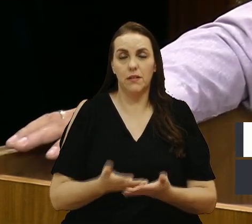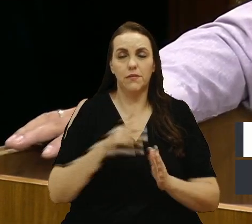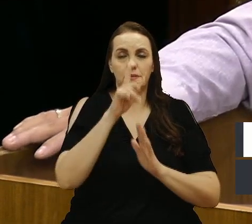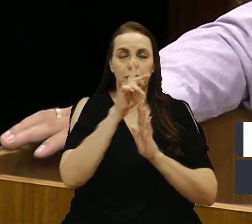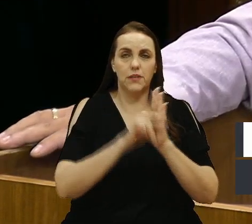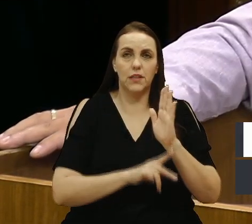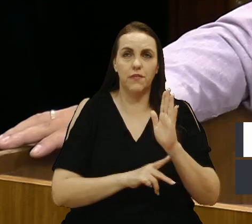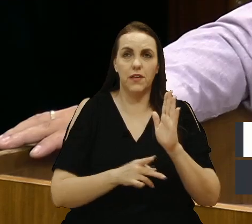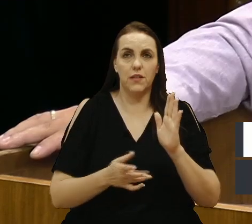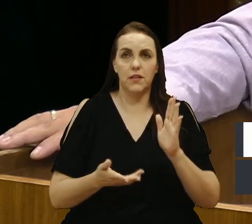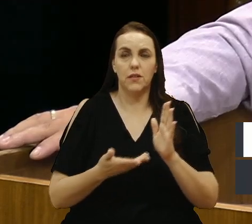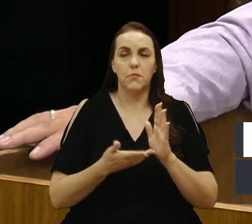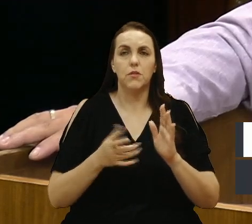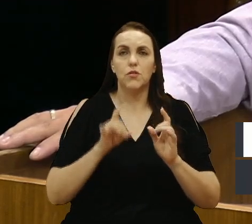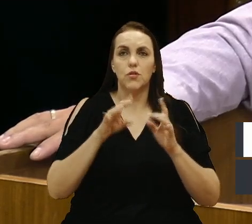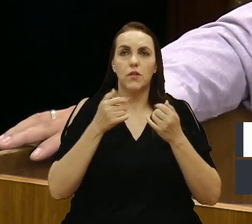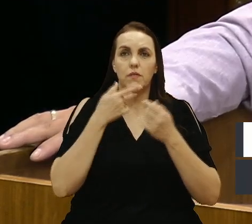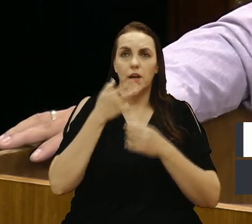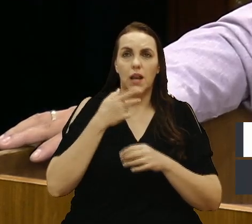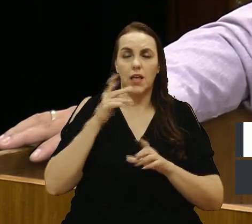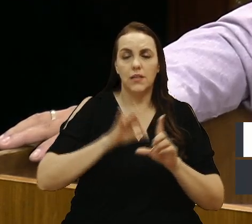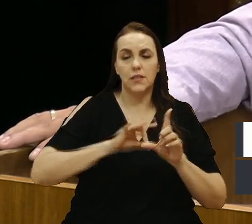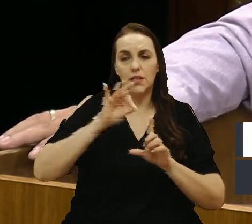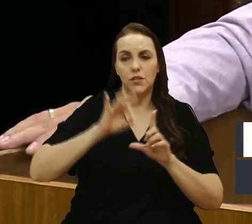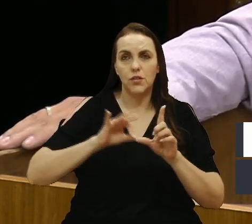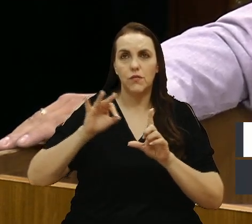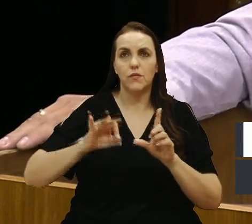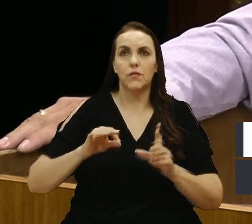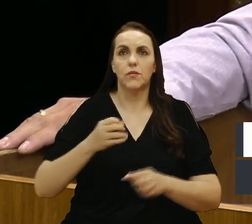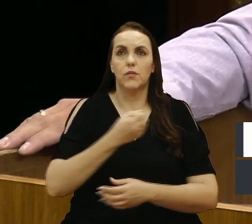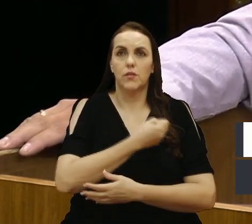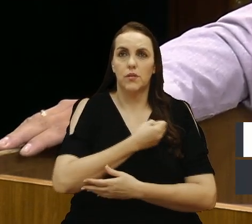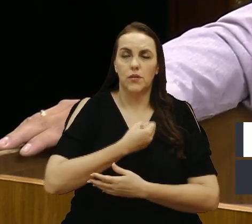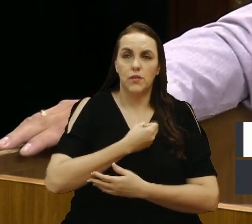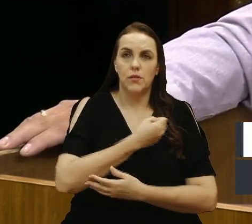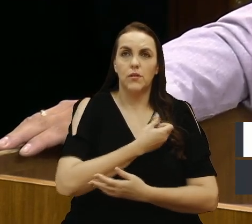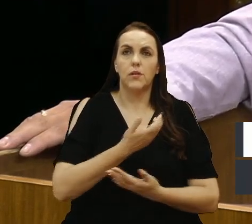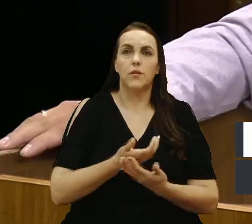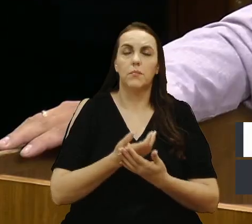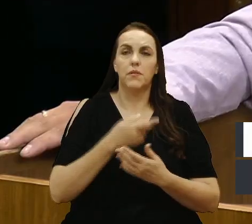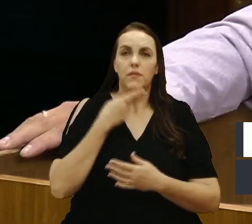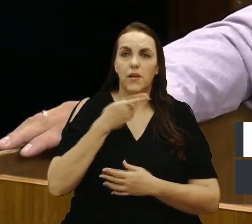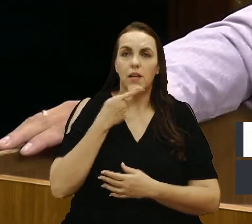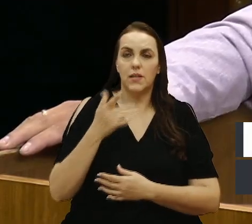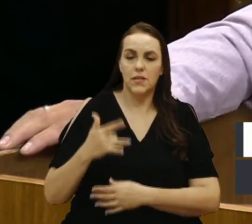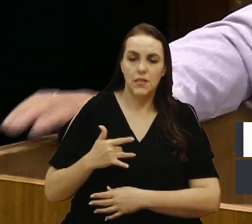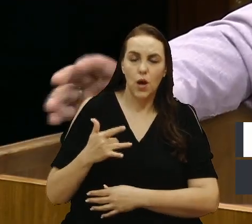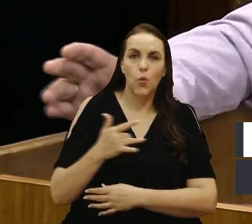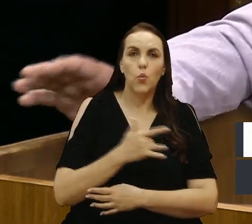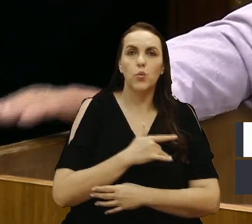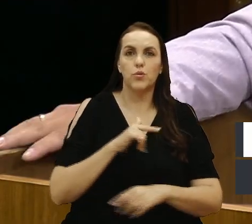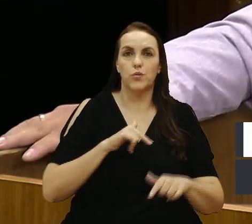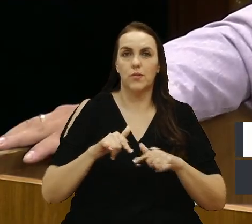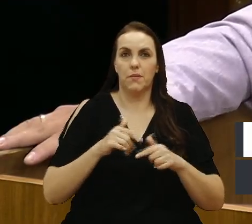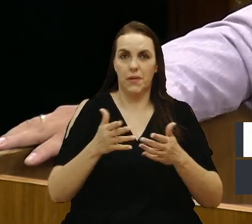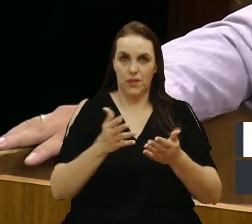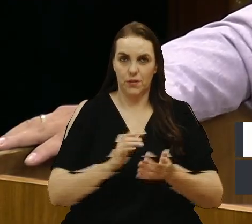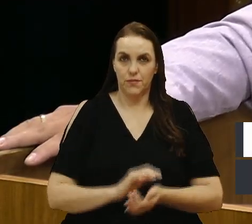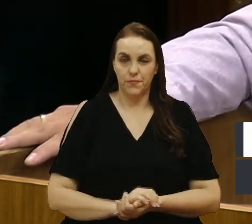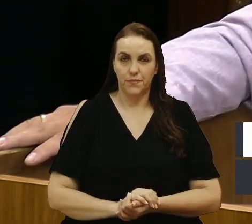um projeto só para a gente falar de estatística, de números, enfim, é um projeto para a gente falar da saúde do trabalhador. Saúde do